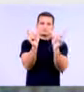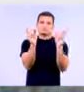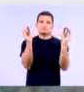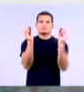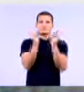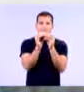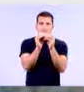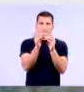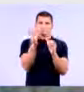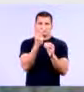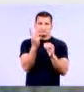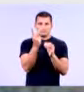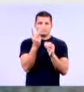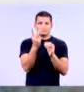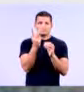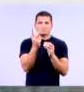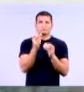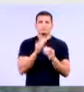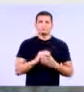junção das duas.